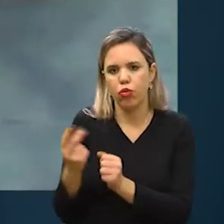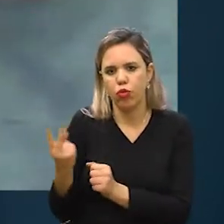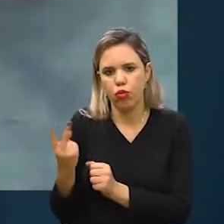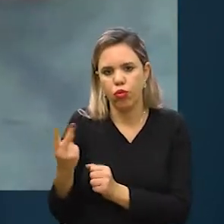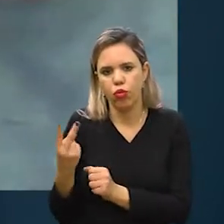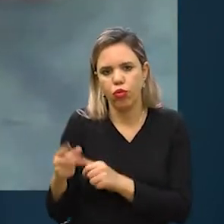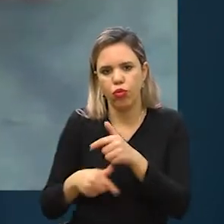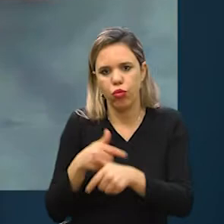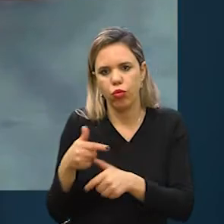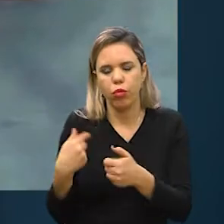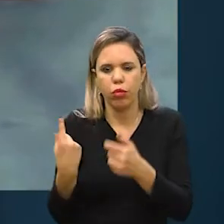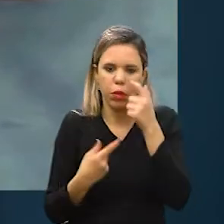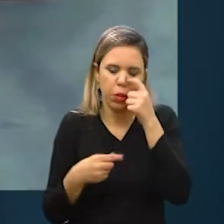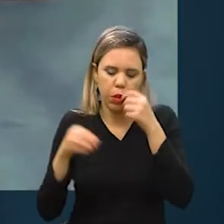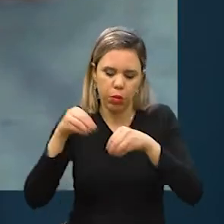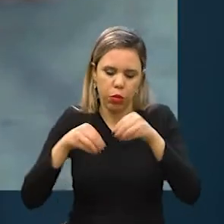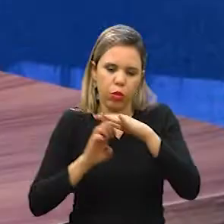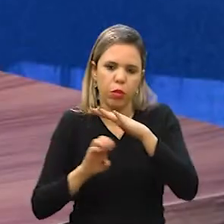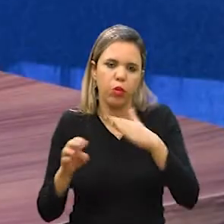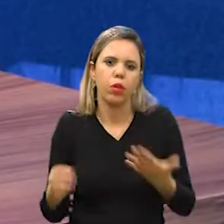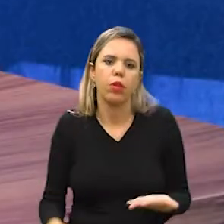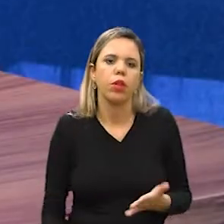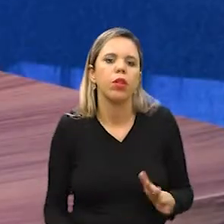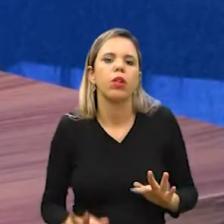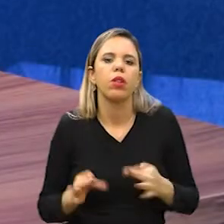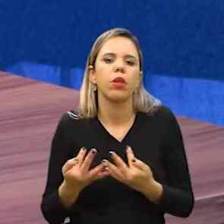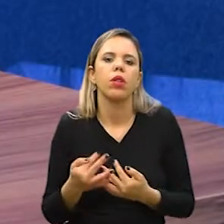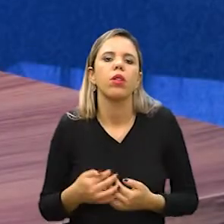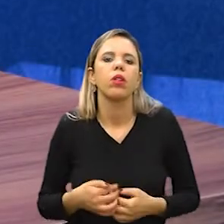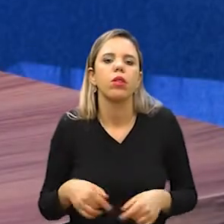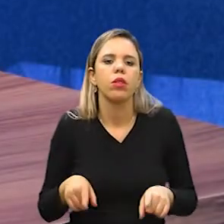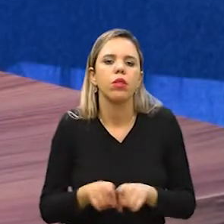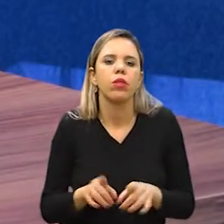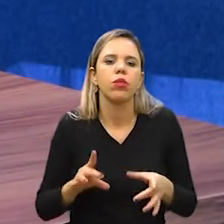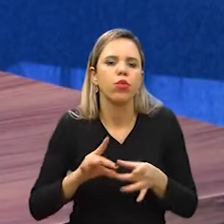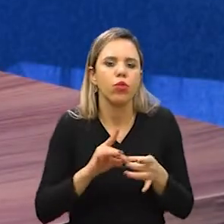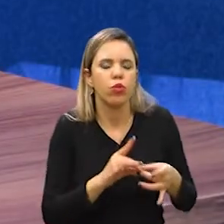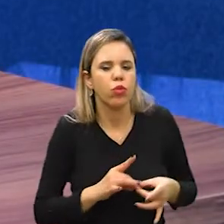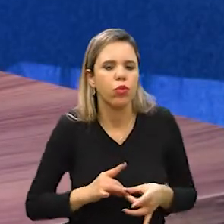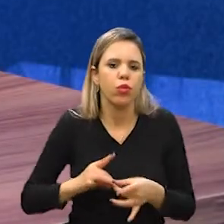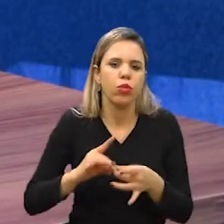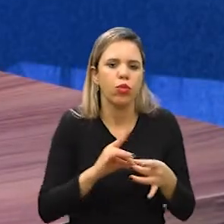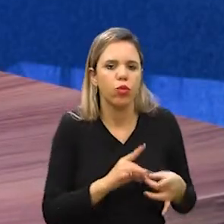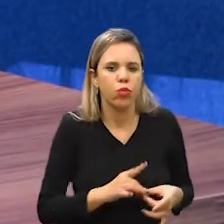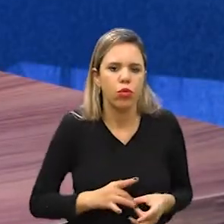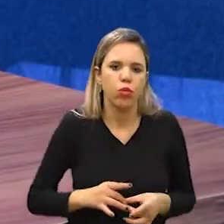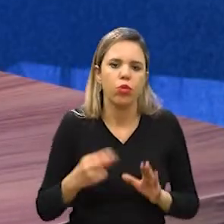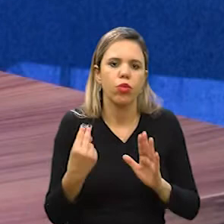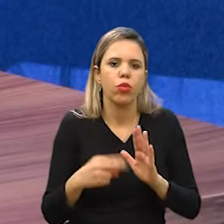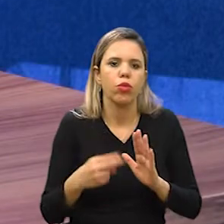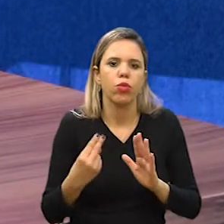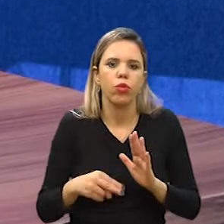comigo nessa holding que nós montamos. E vocês também se uniram a